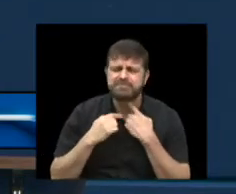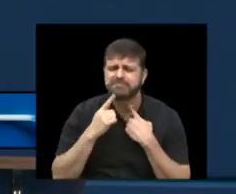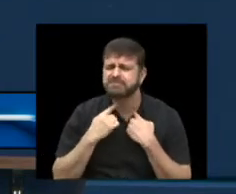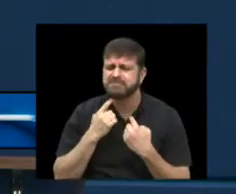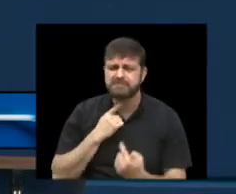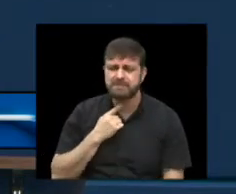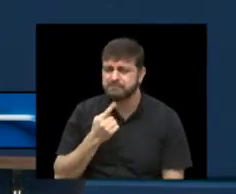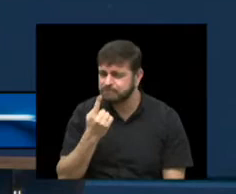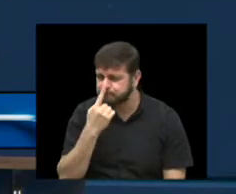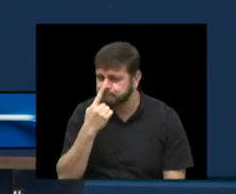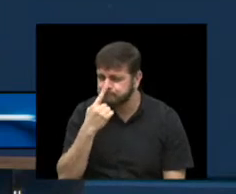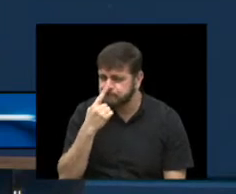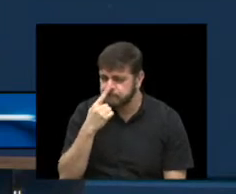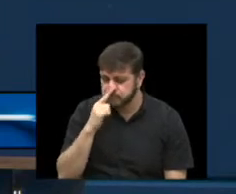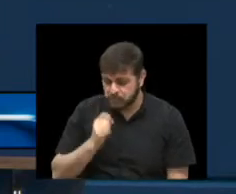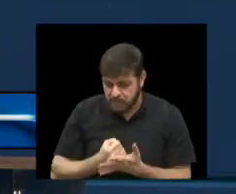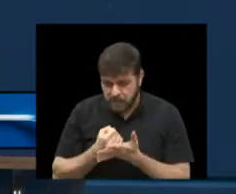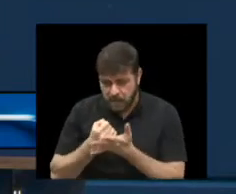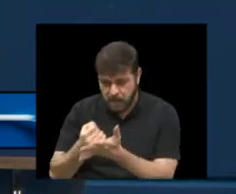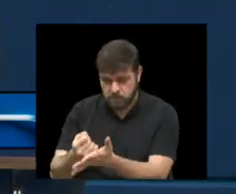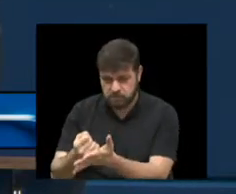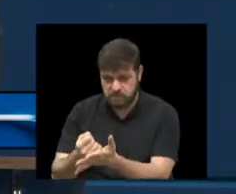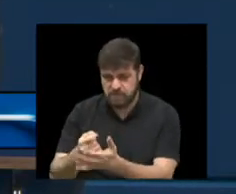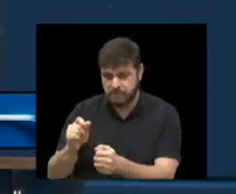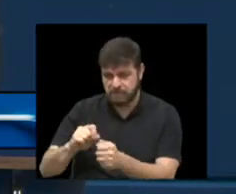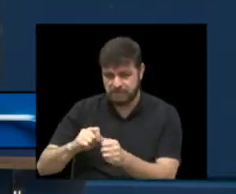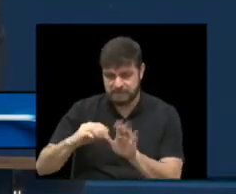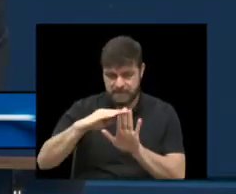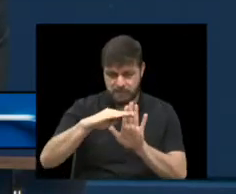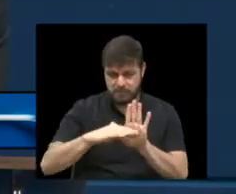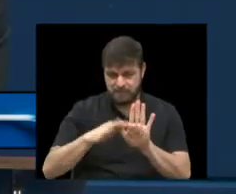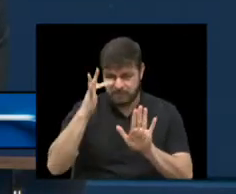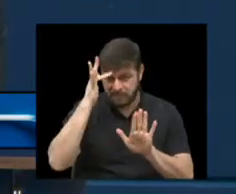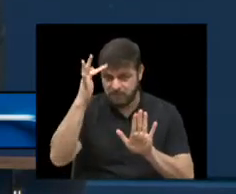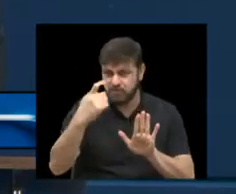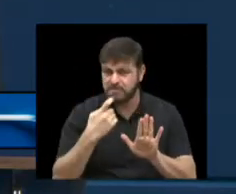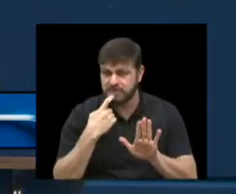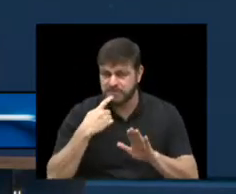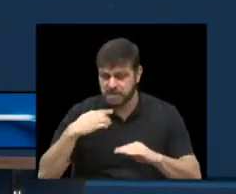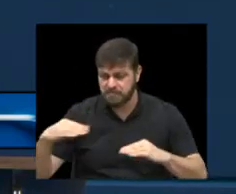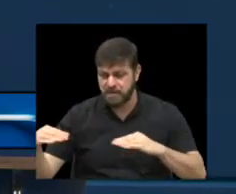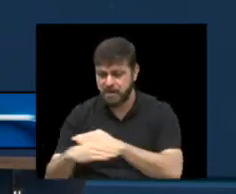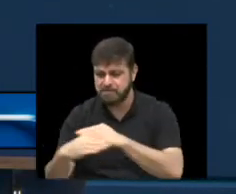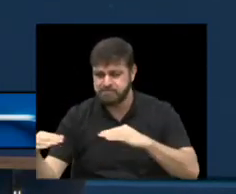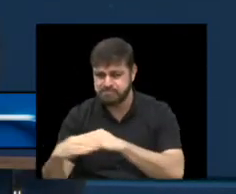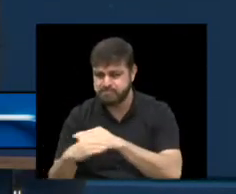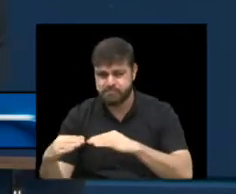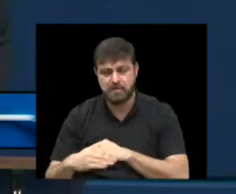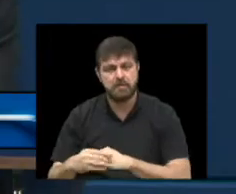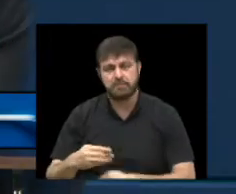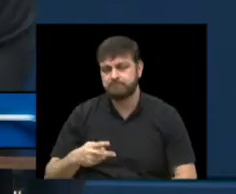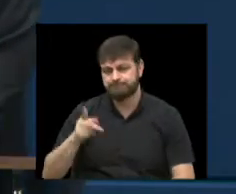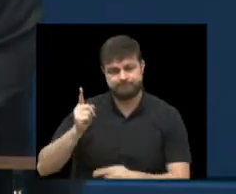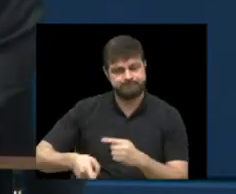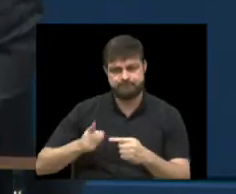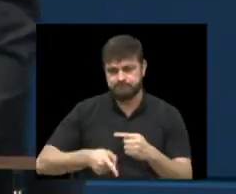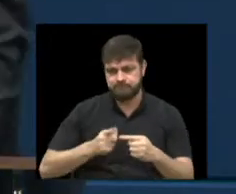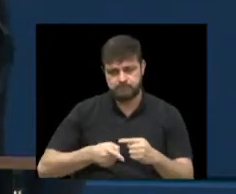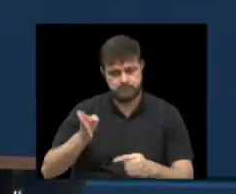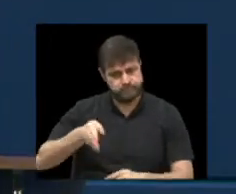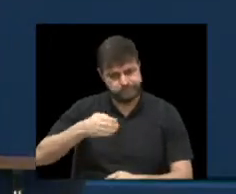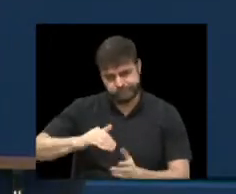nessa luta para tirar essa diretriz do plano diretor. Eram essas minhas palavras. Passo agora para o meu colega, nobre vereador Ailton da